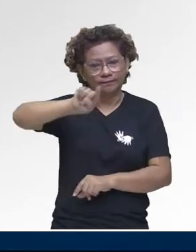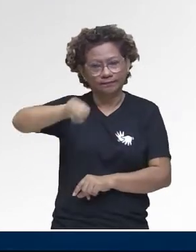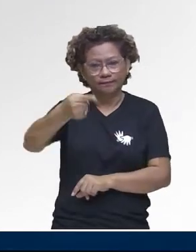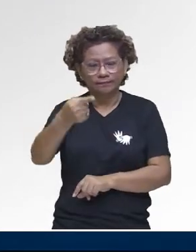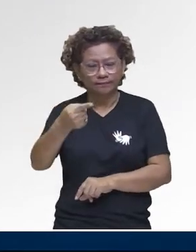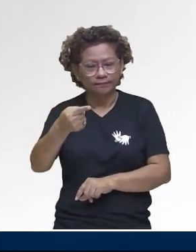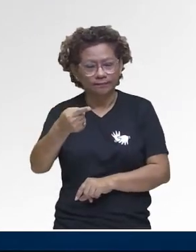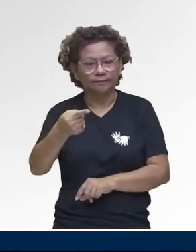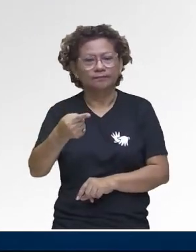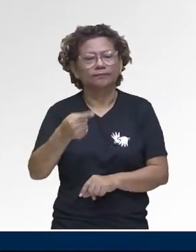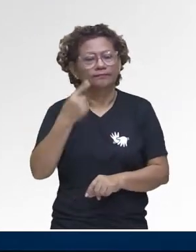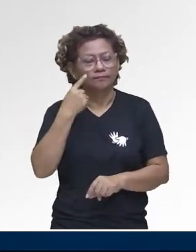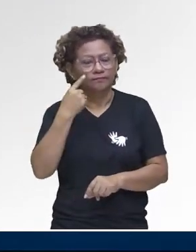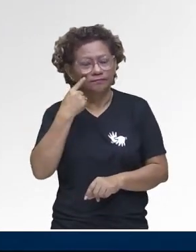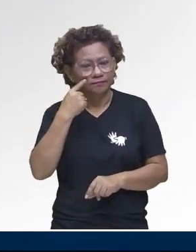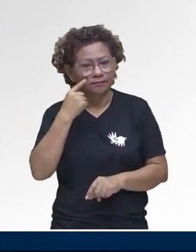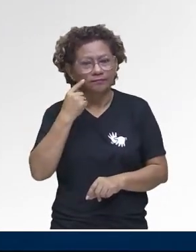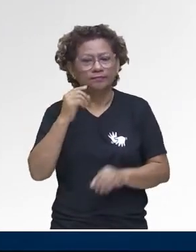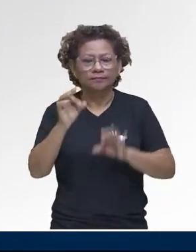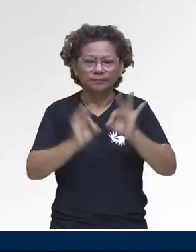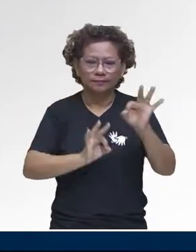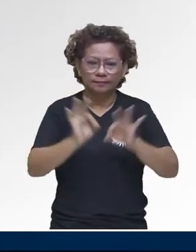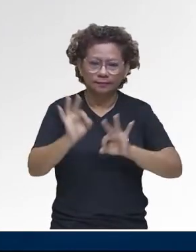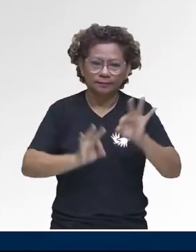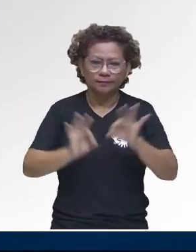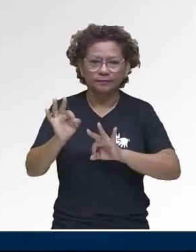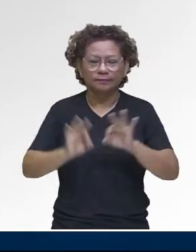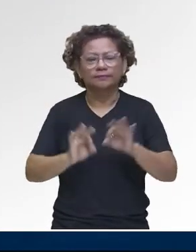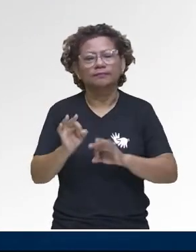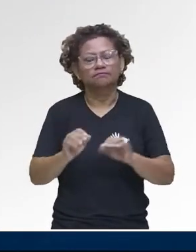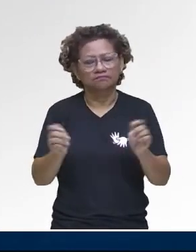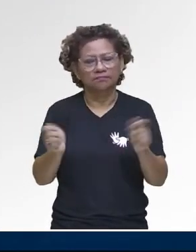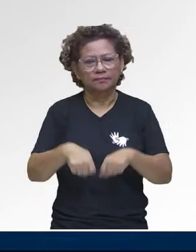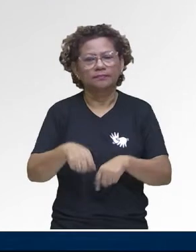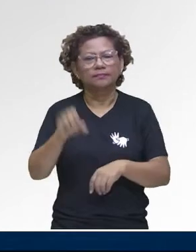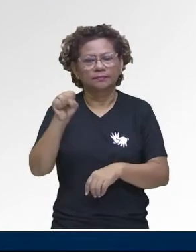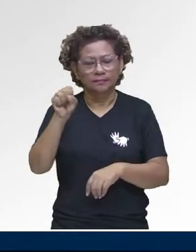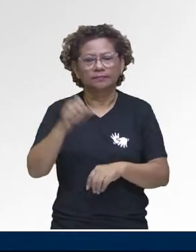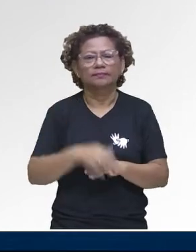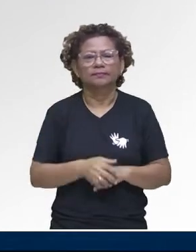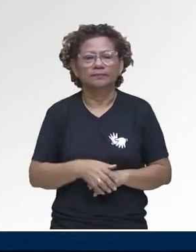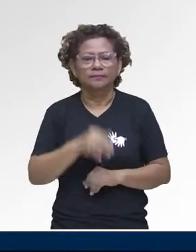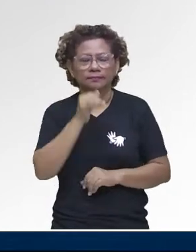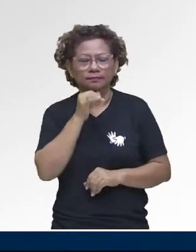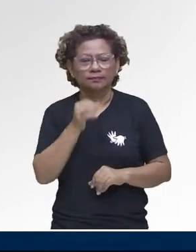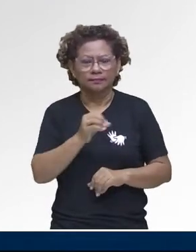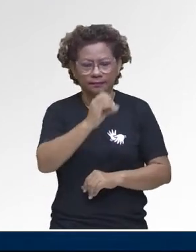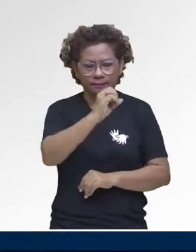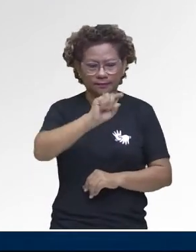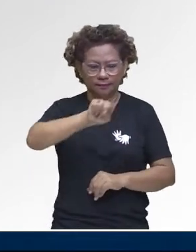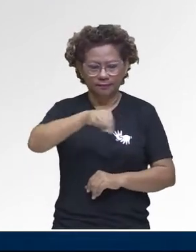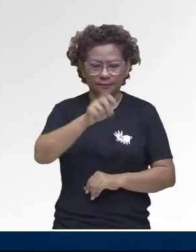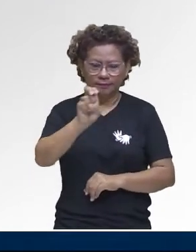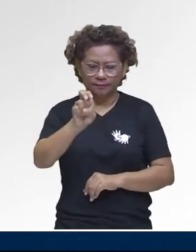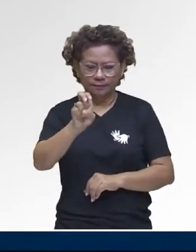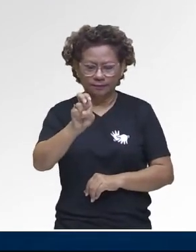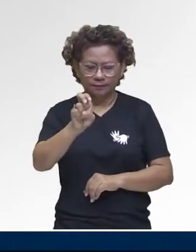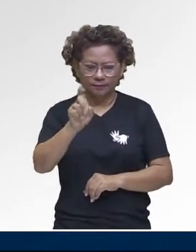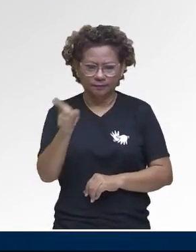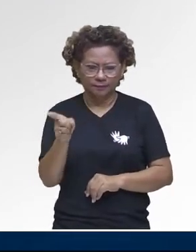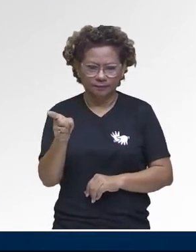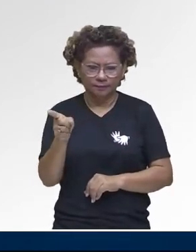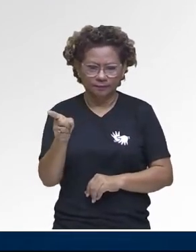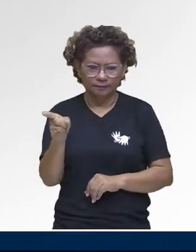uma porcentagem, então também há essa possibilidade aqui, passar meio ou